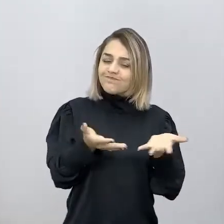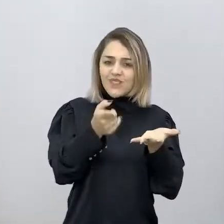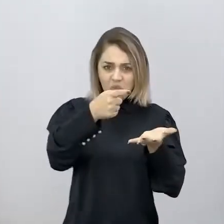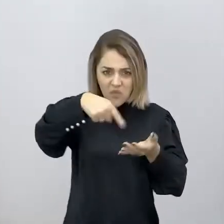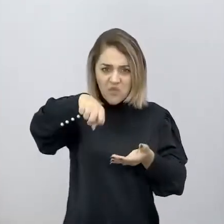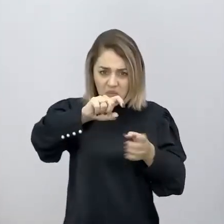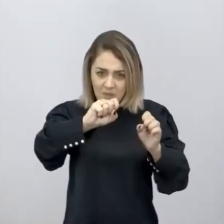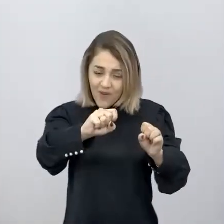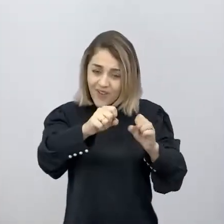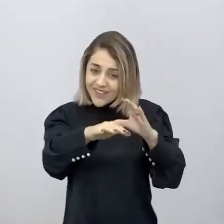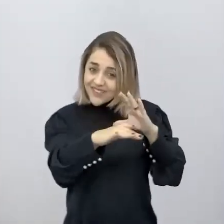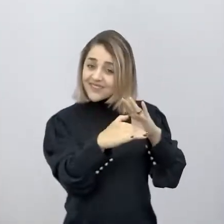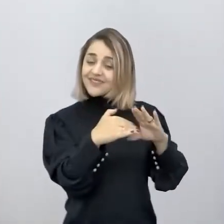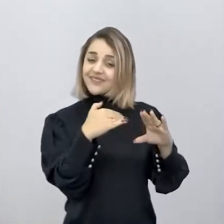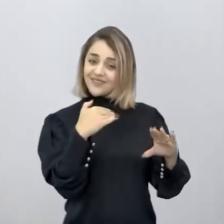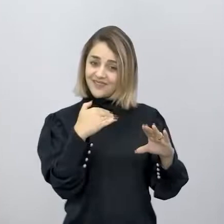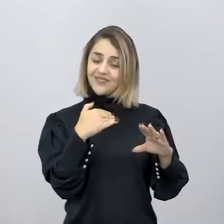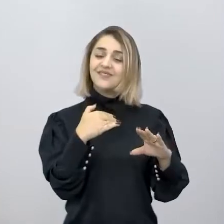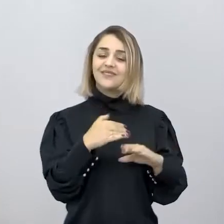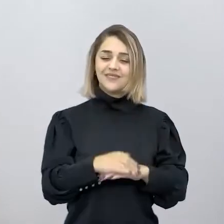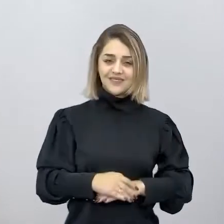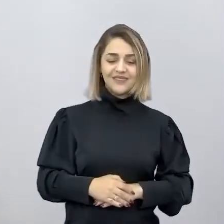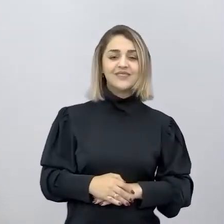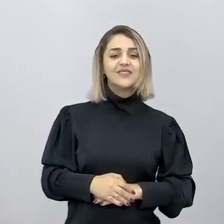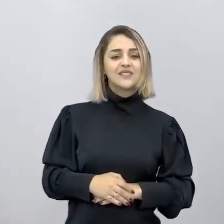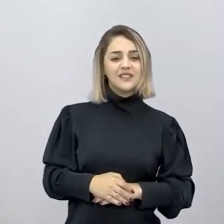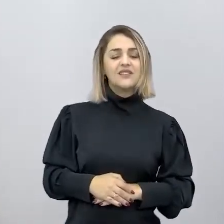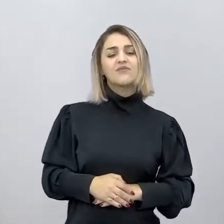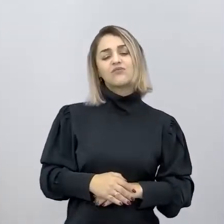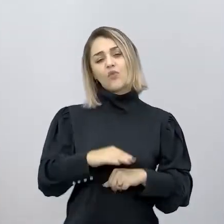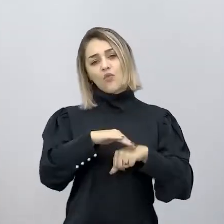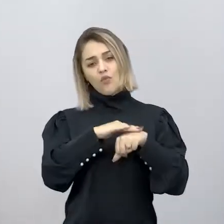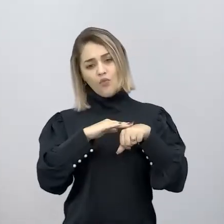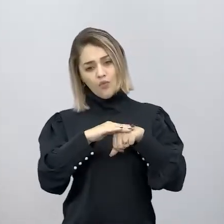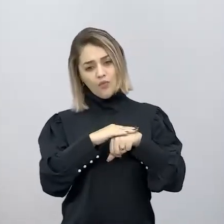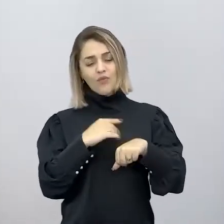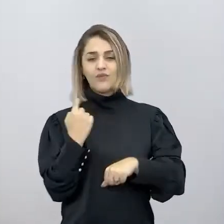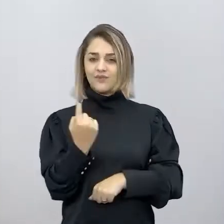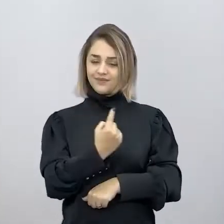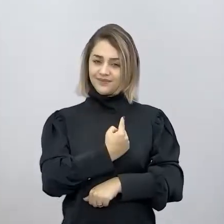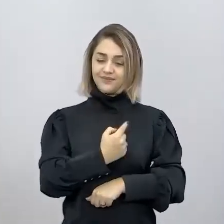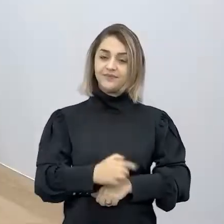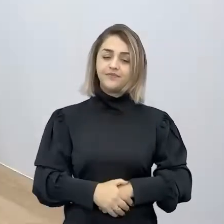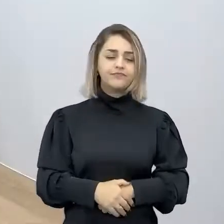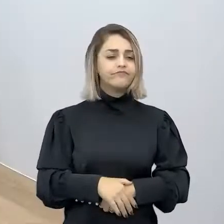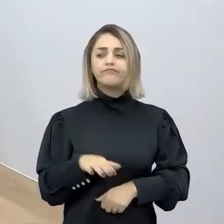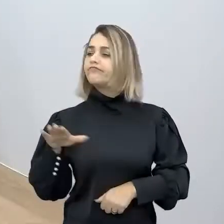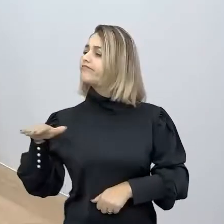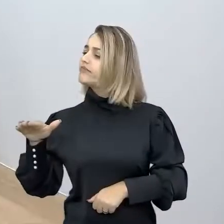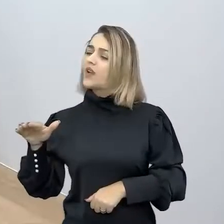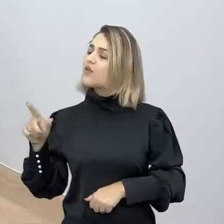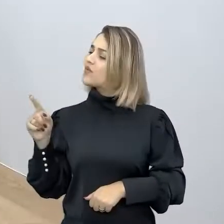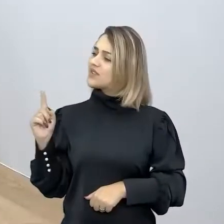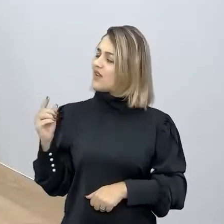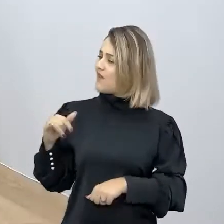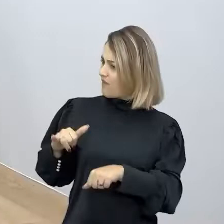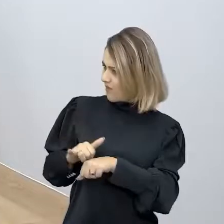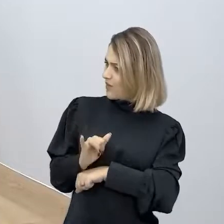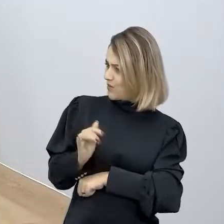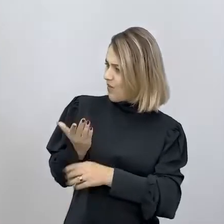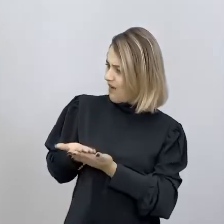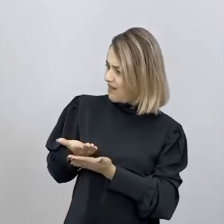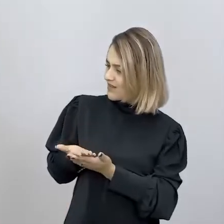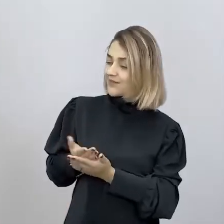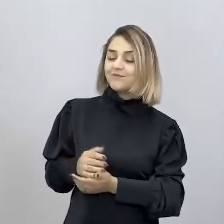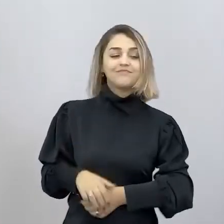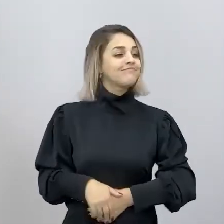para a gente os manifestos, encontre nos meios, os mecanismos, fale conosco. Então, professora Juliana, nessa aula você não estava. Não, me conta. É